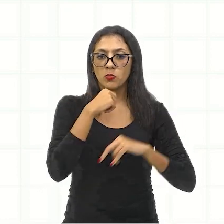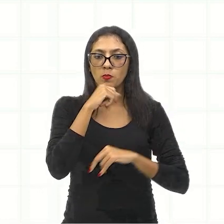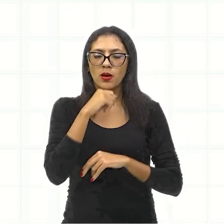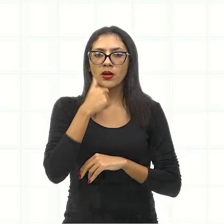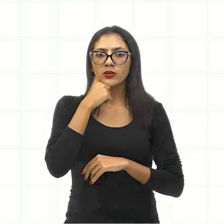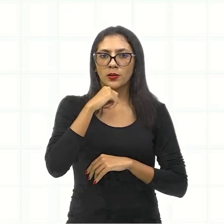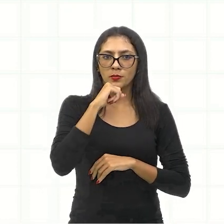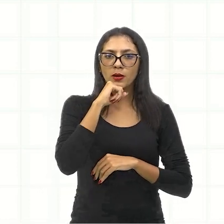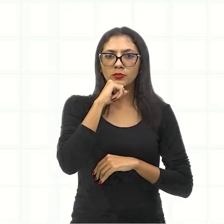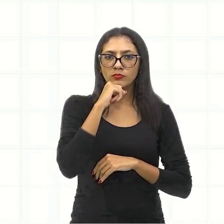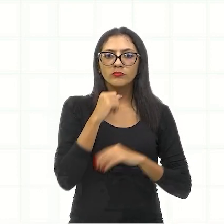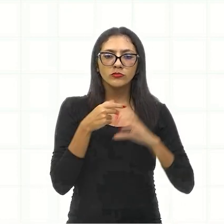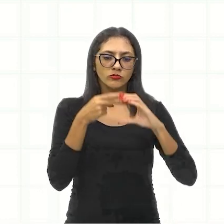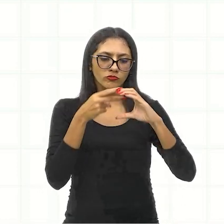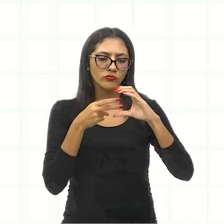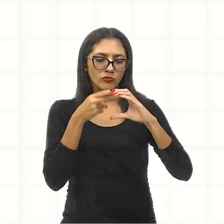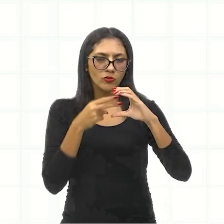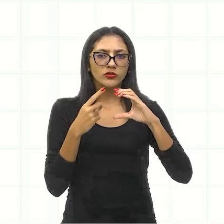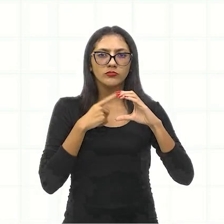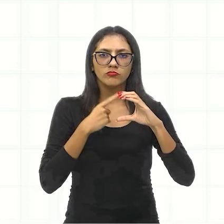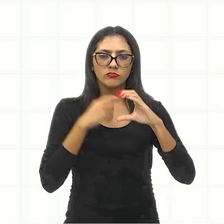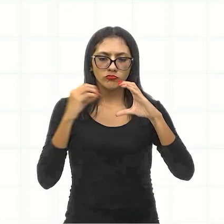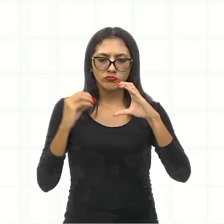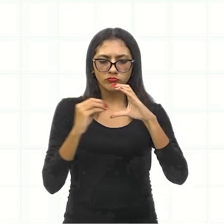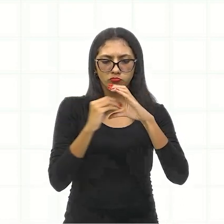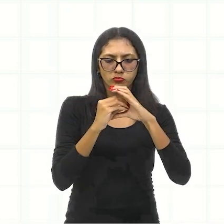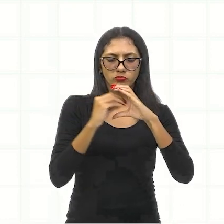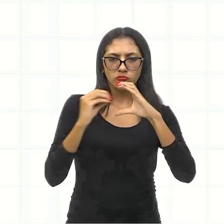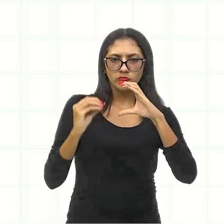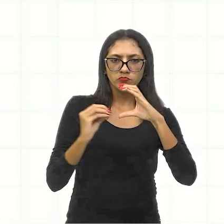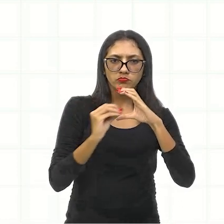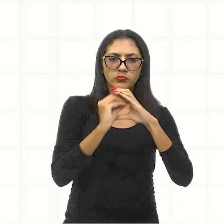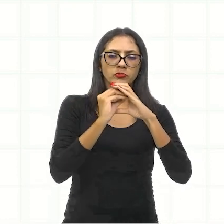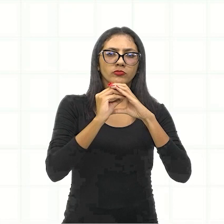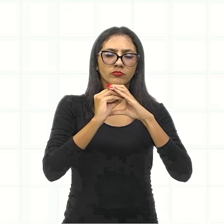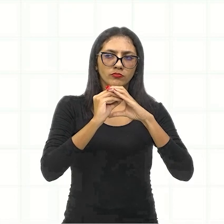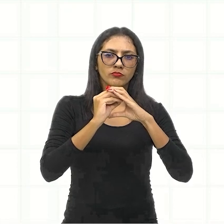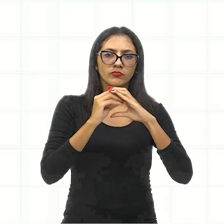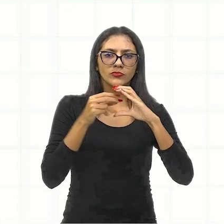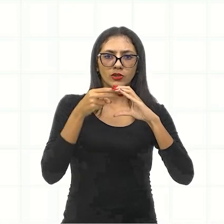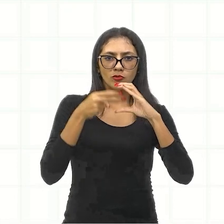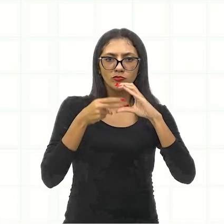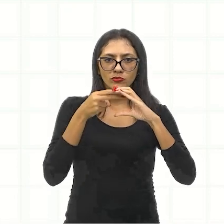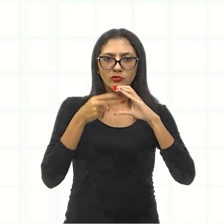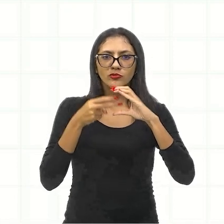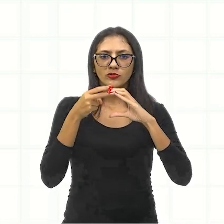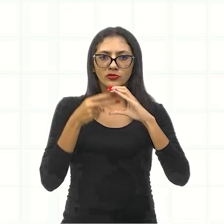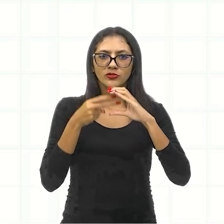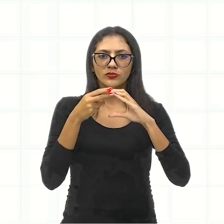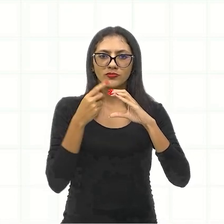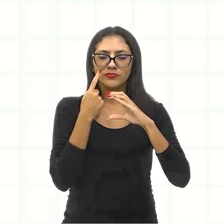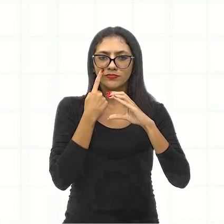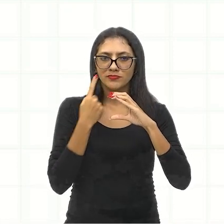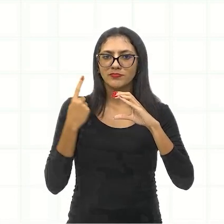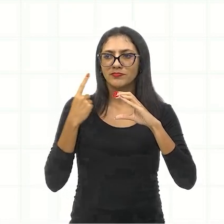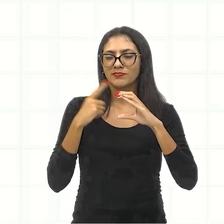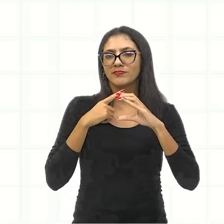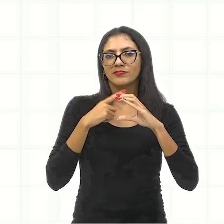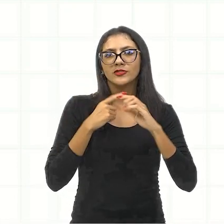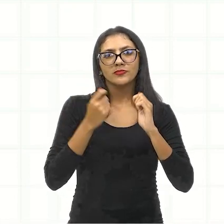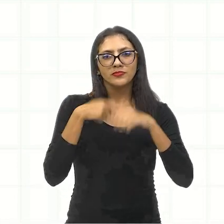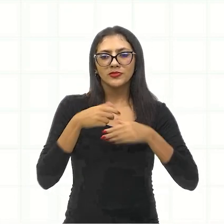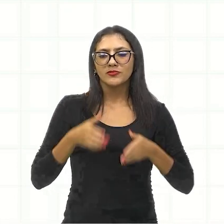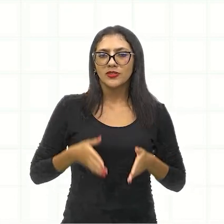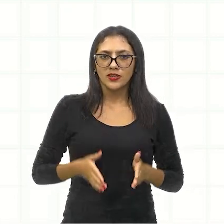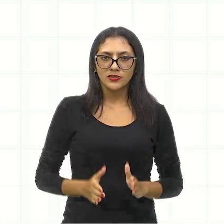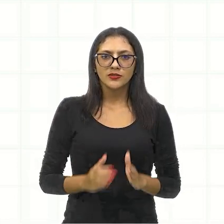um deles foi fecundado por 2 espermatozoides. E aí a gente tem 2 bebês aqui que vão ser gerados nesse